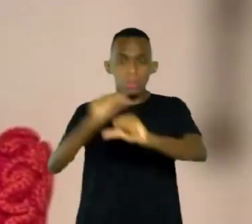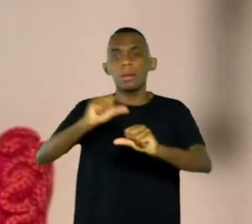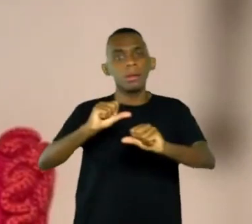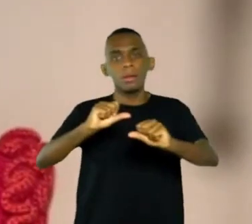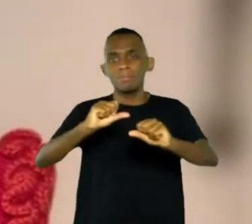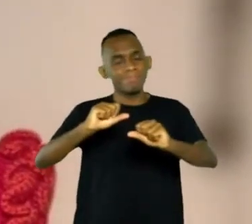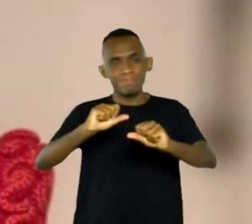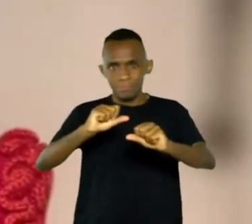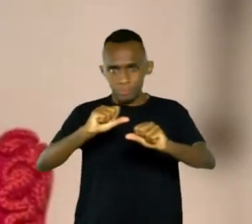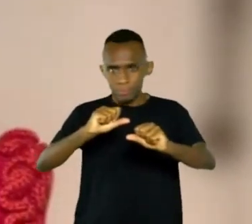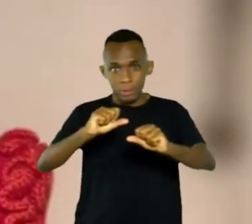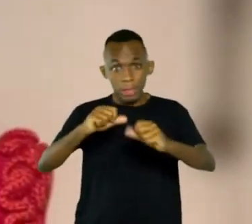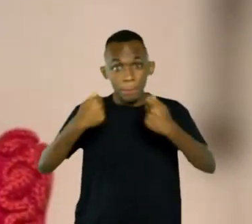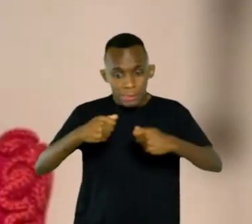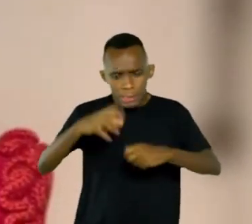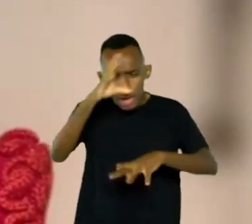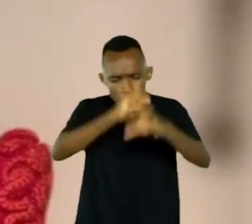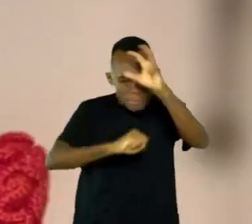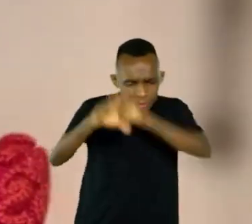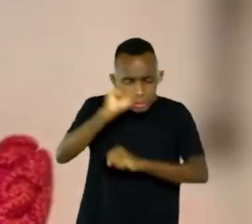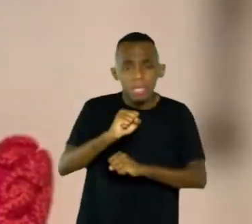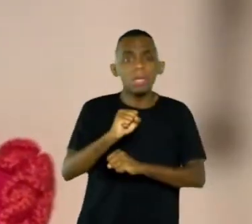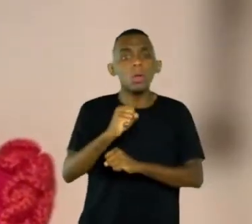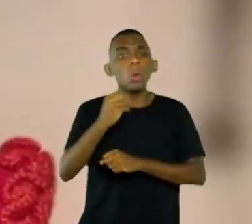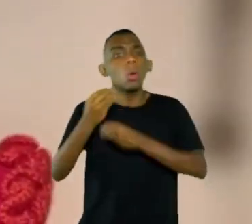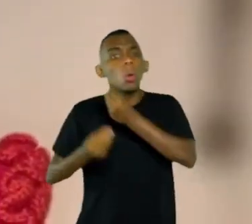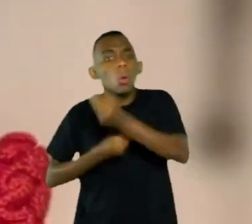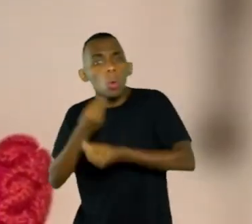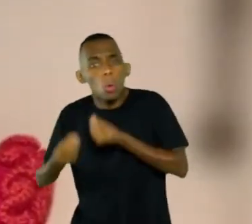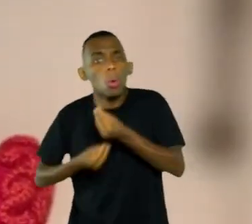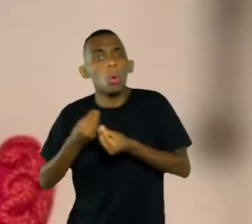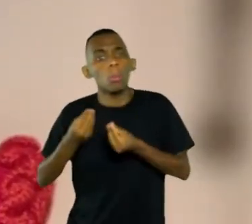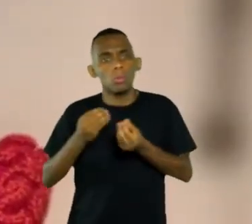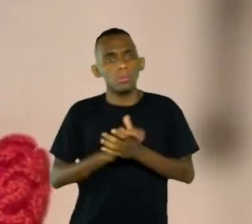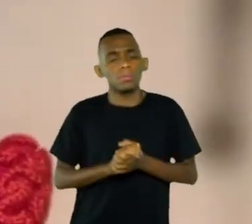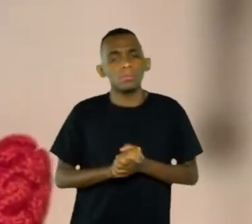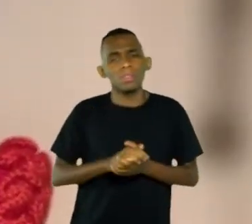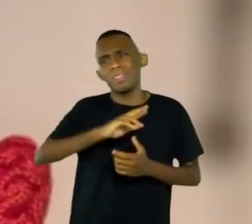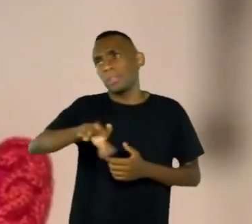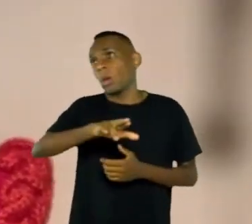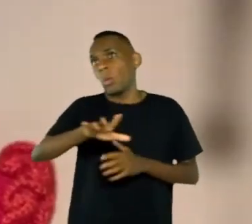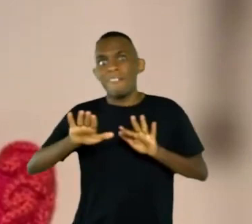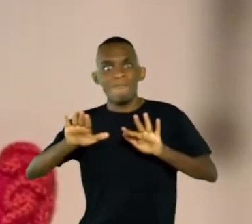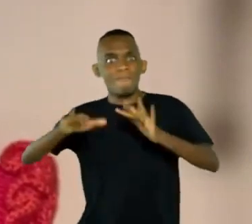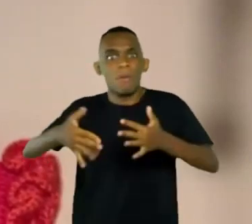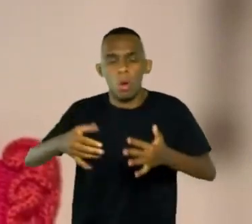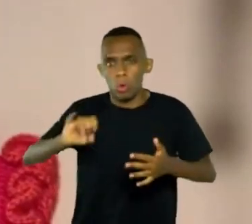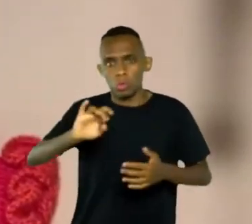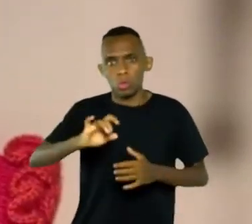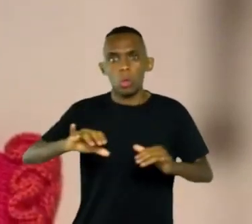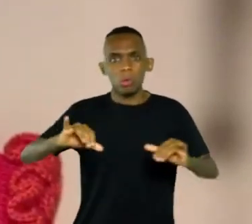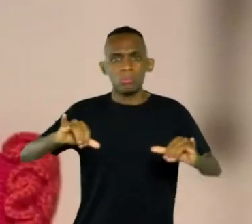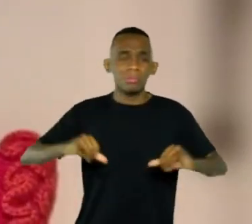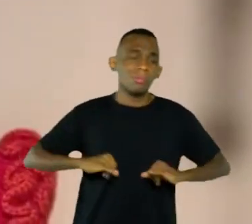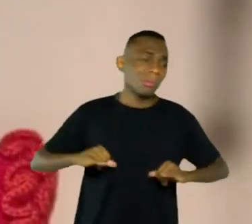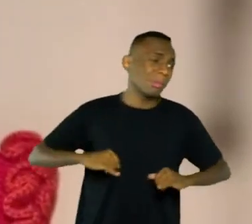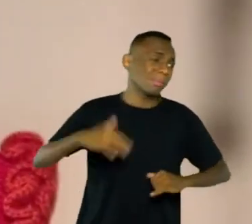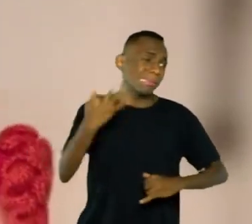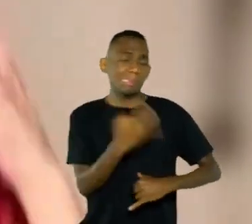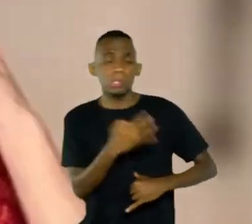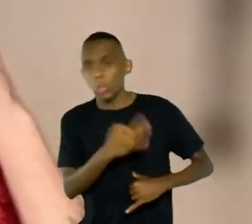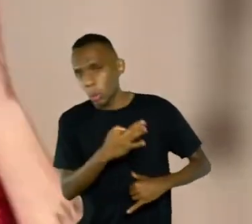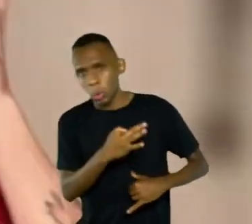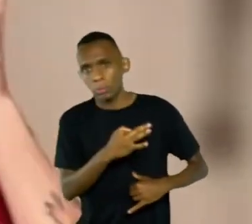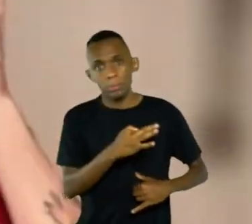te ensinar. E a gente, longe de ficar fazendo apologia da dor, né? Que a gente não aprende só pela dor, mas a gente aprende muito pela